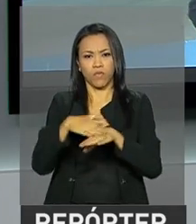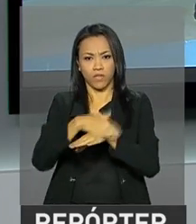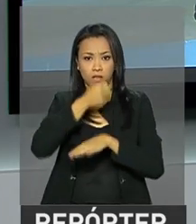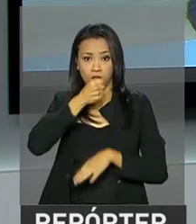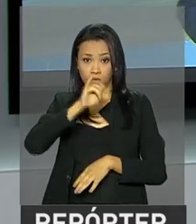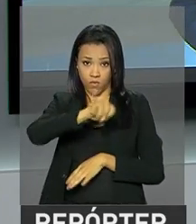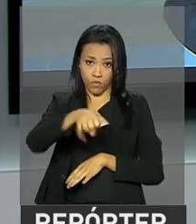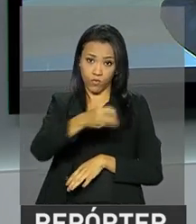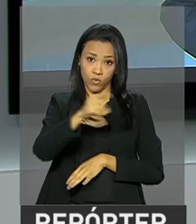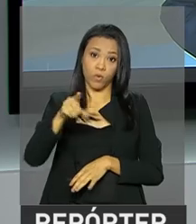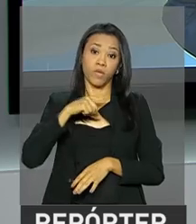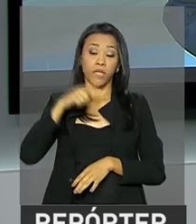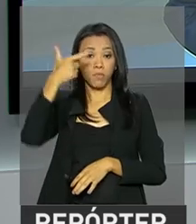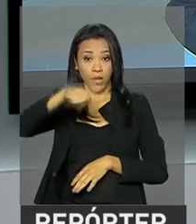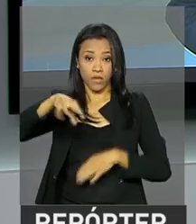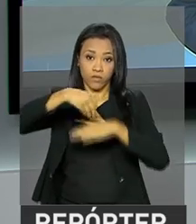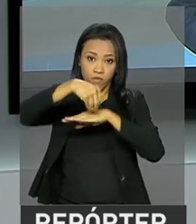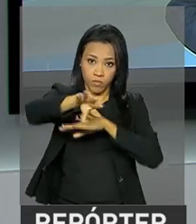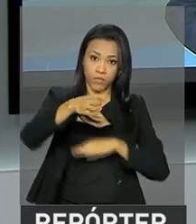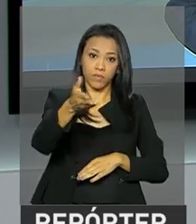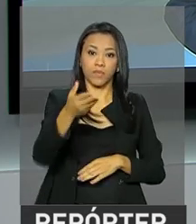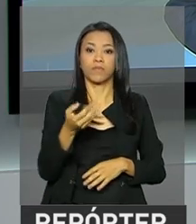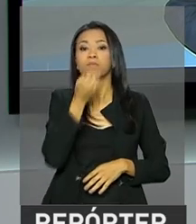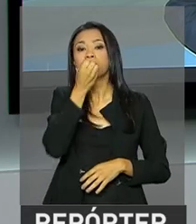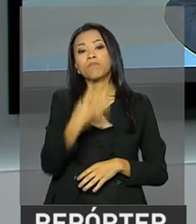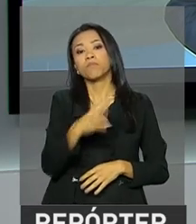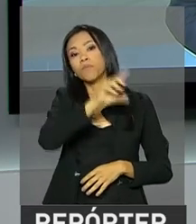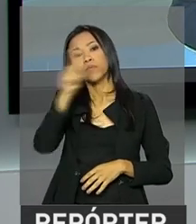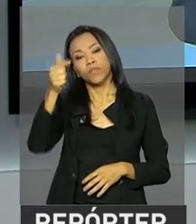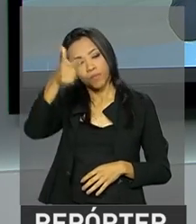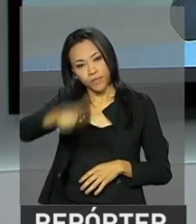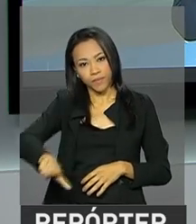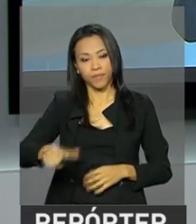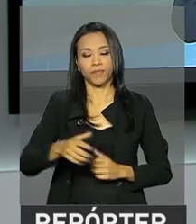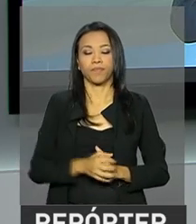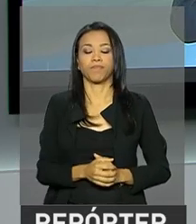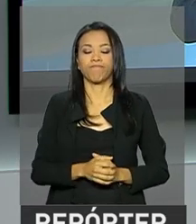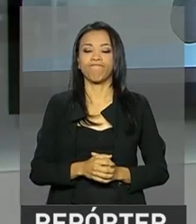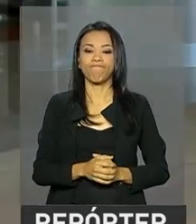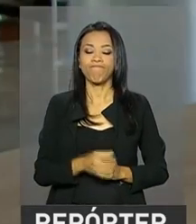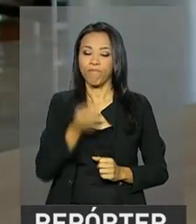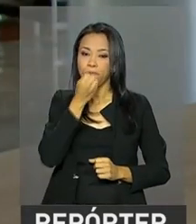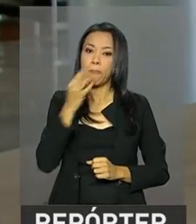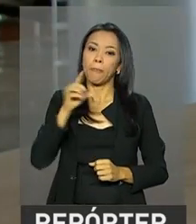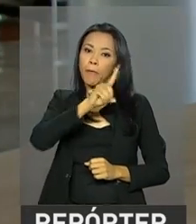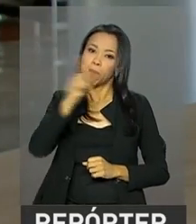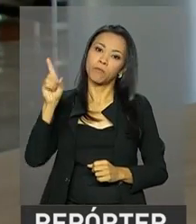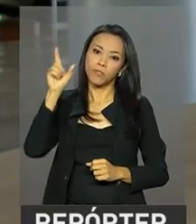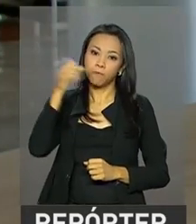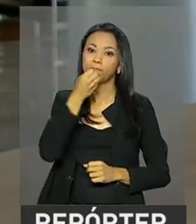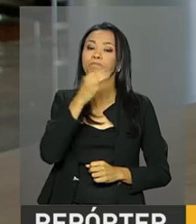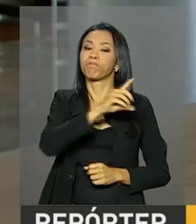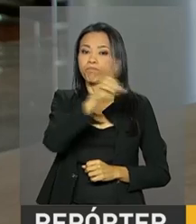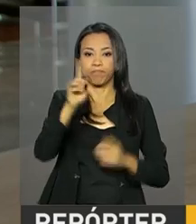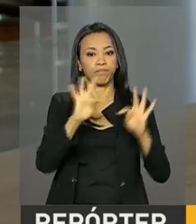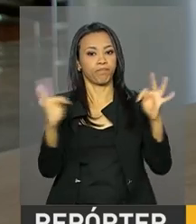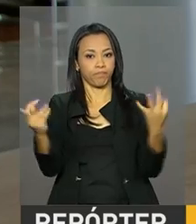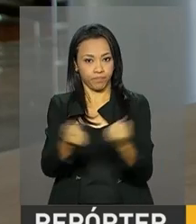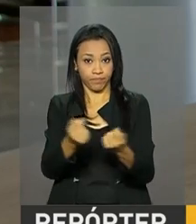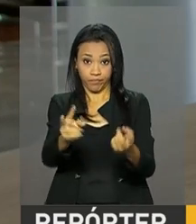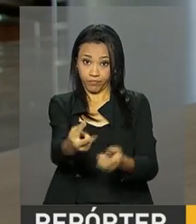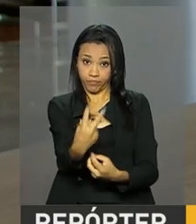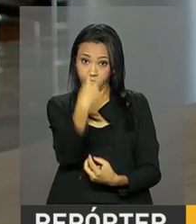no palácio planalto tem mais informações do agente joão pedro um dia mais uma vez um dia olhando mais uma vez também podia tudo que nos